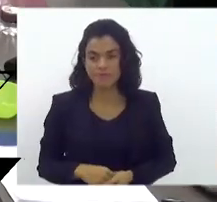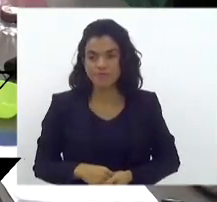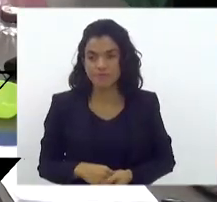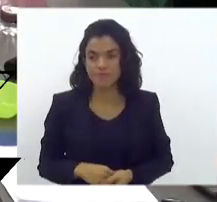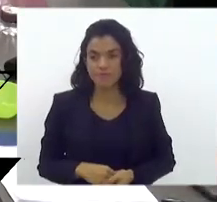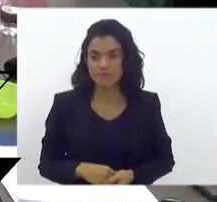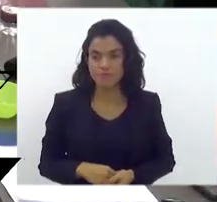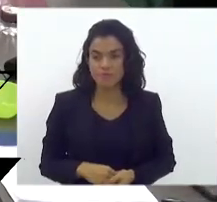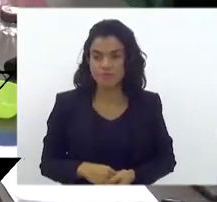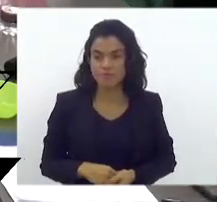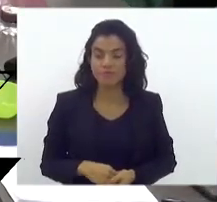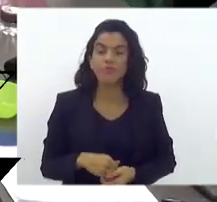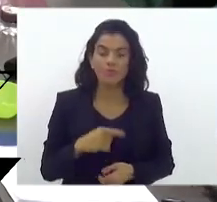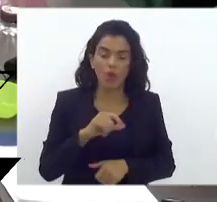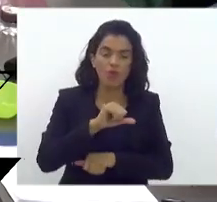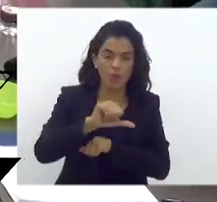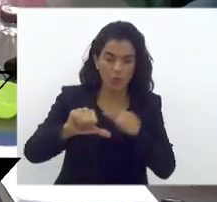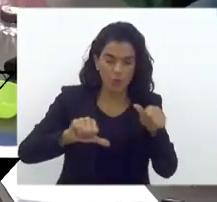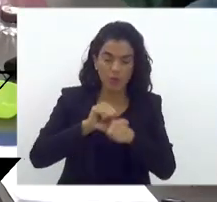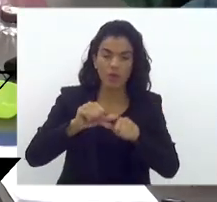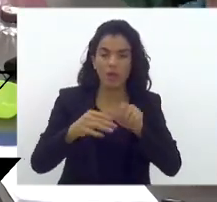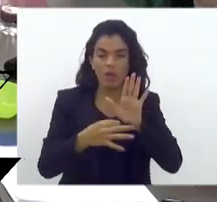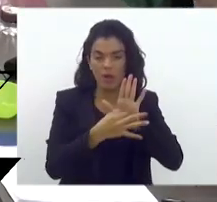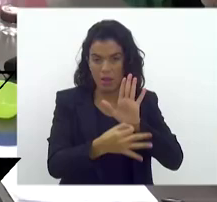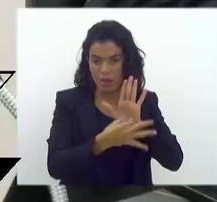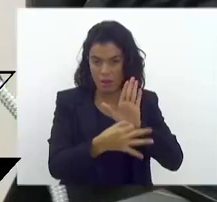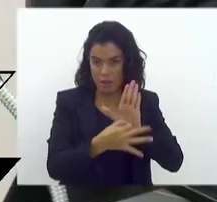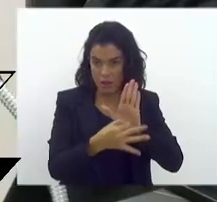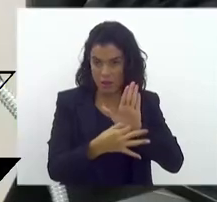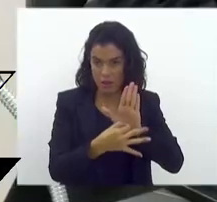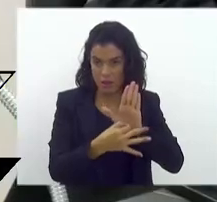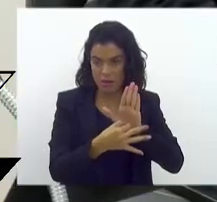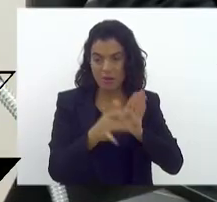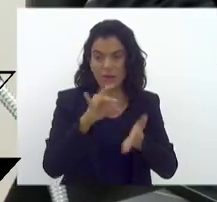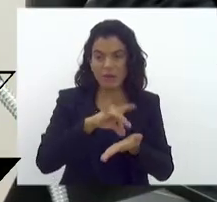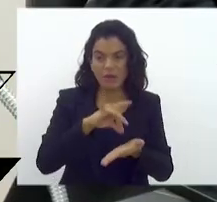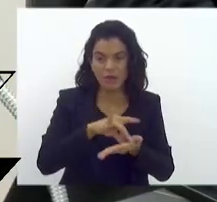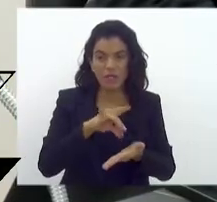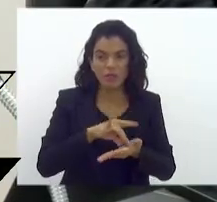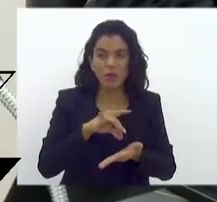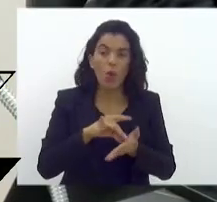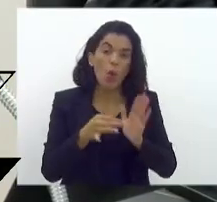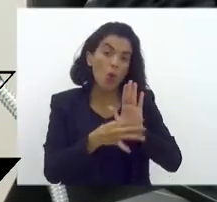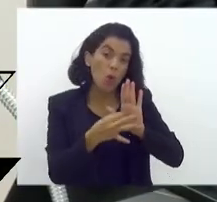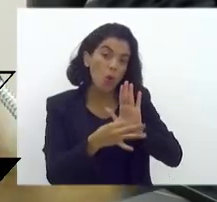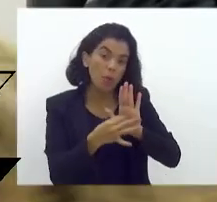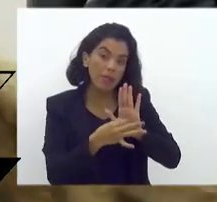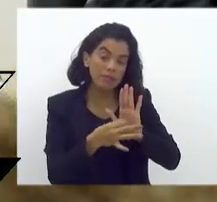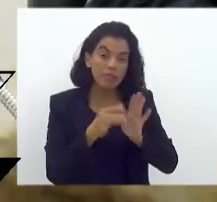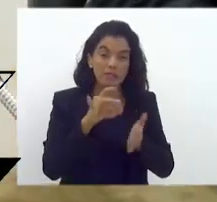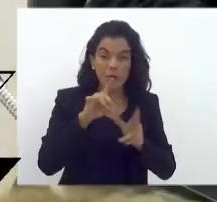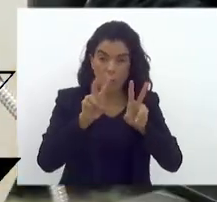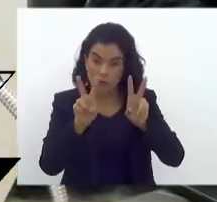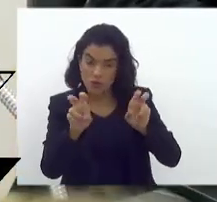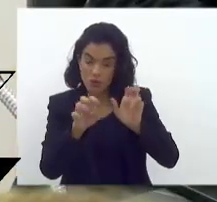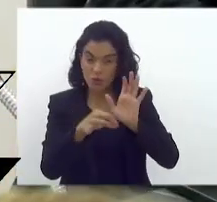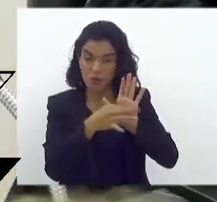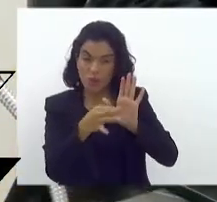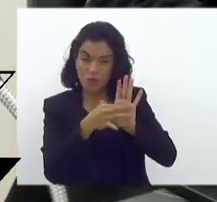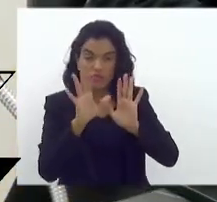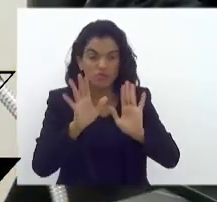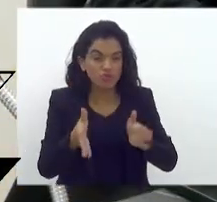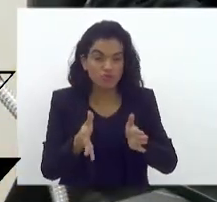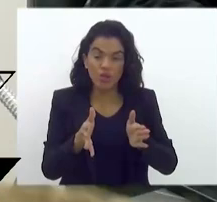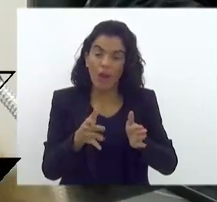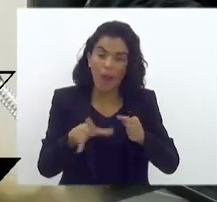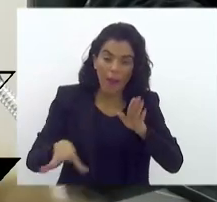aqui retificar o meu parecer. Na verdade, ele já é... Não, o parecer, o título do parecer já